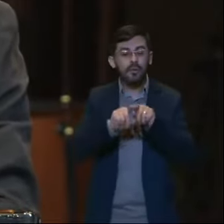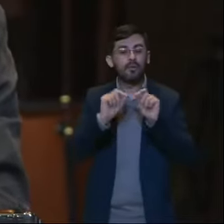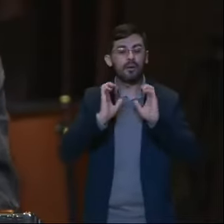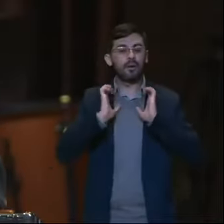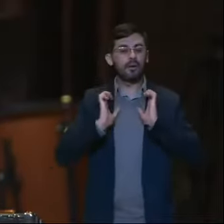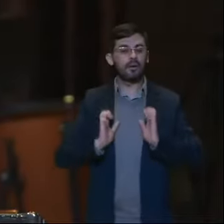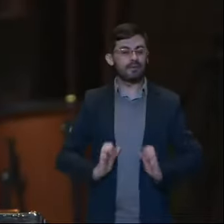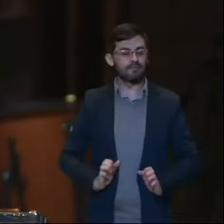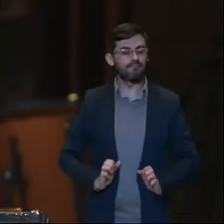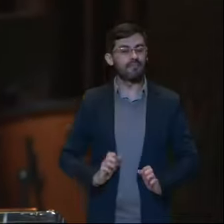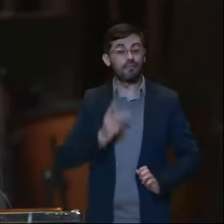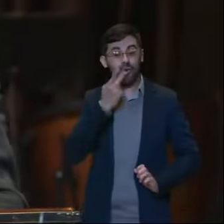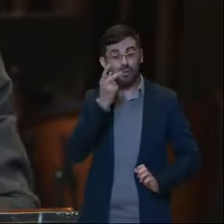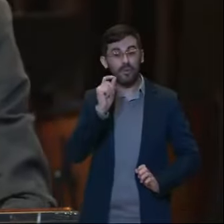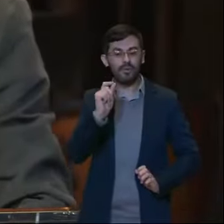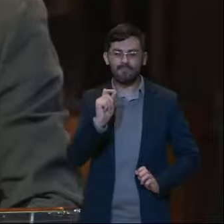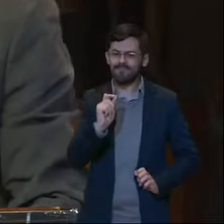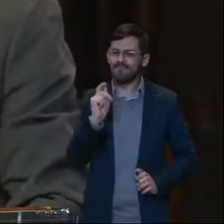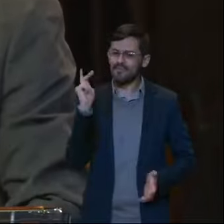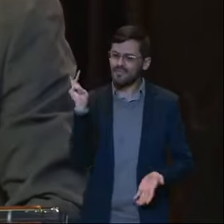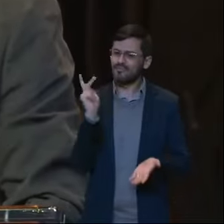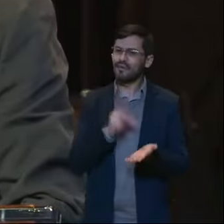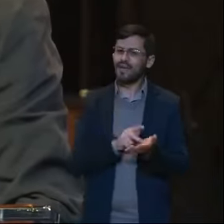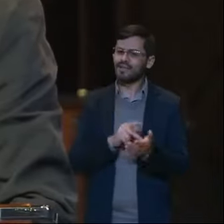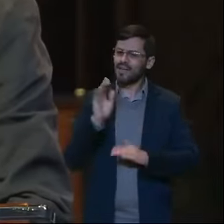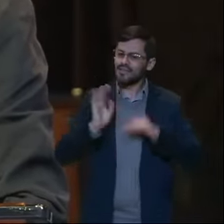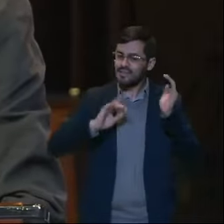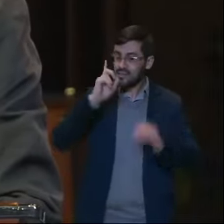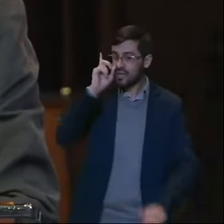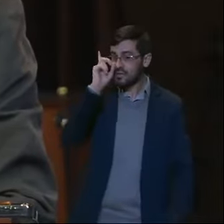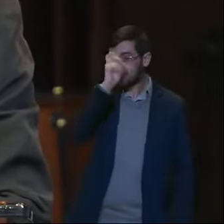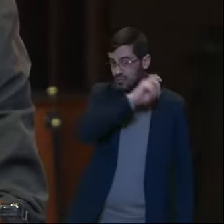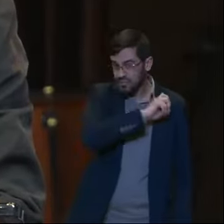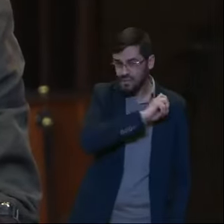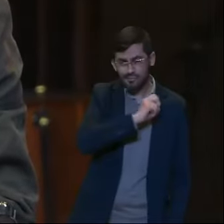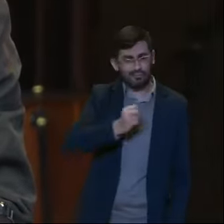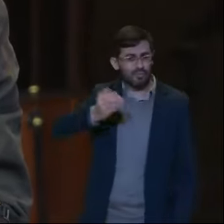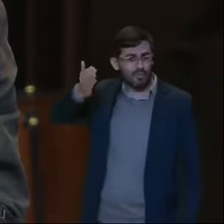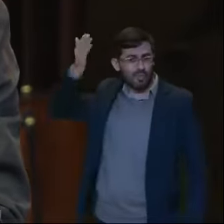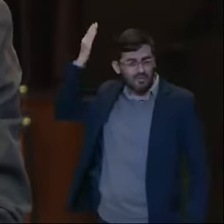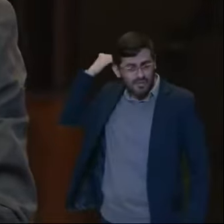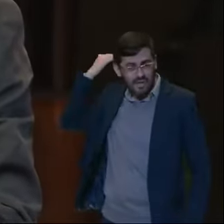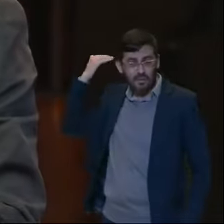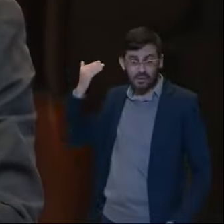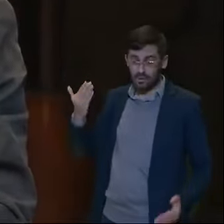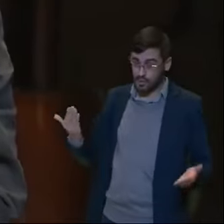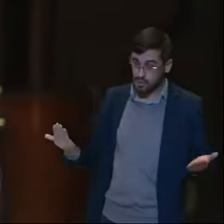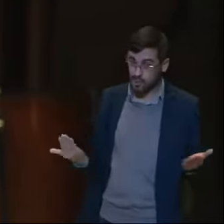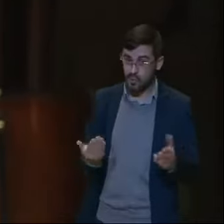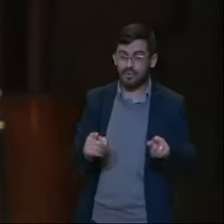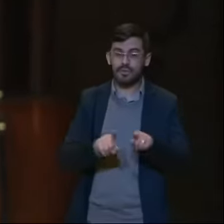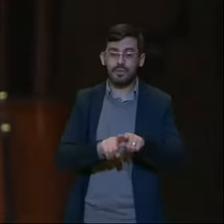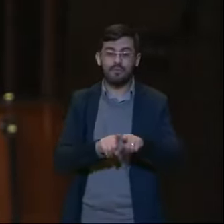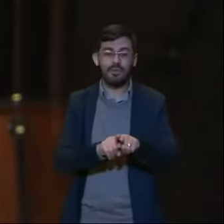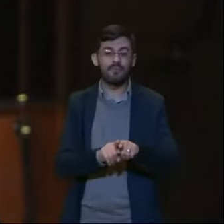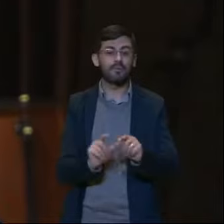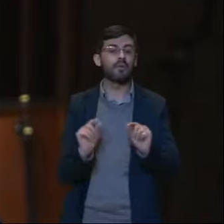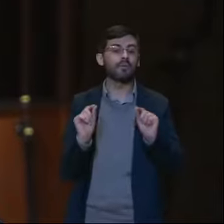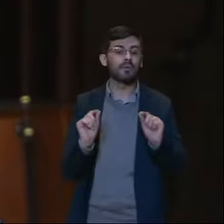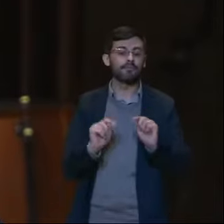pegou, um ponto difícil, já delicado na sua época, e na nossa também, que